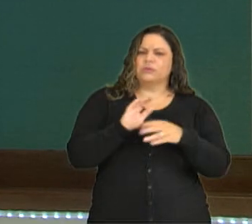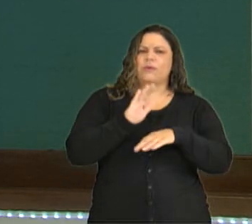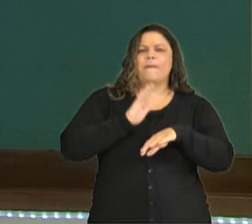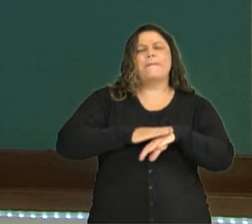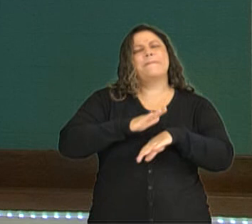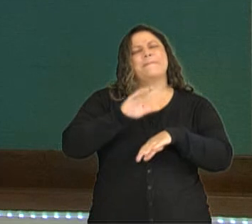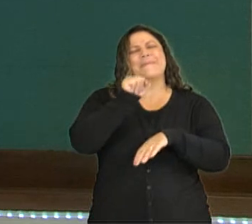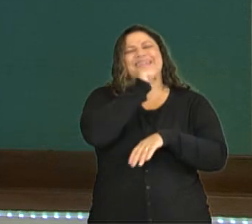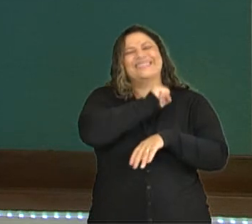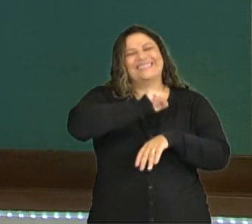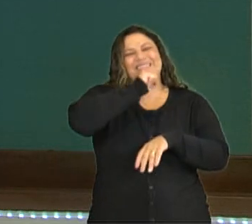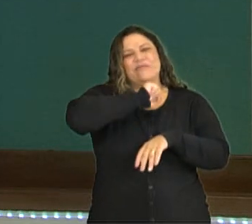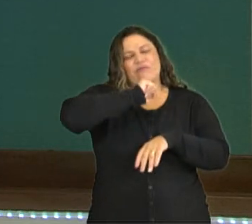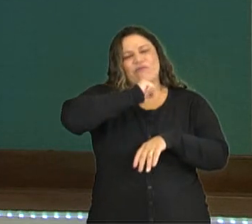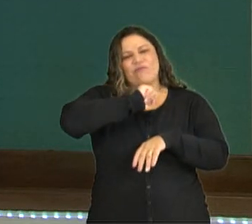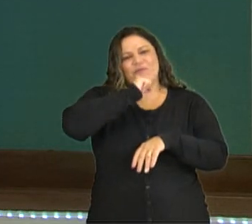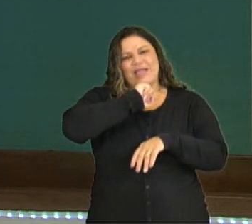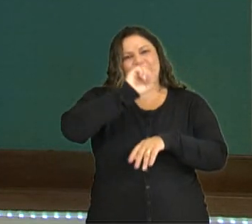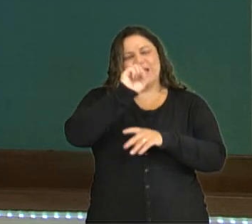do samba. Então,